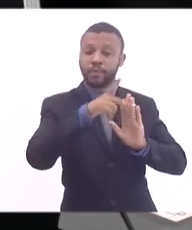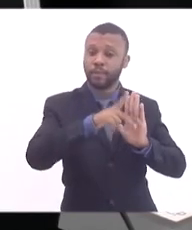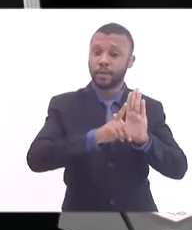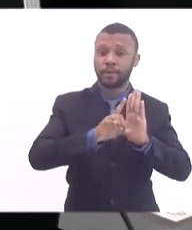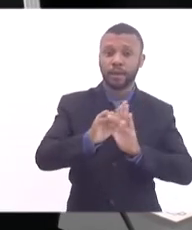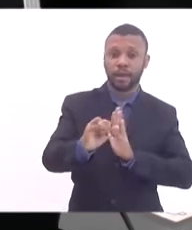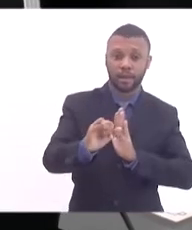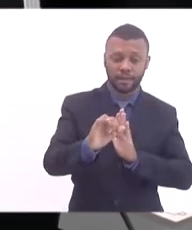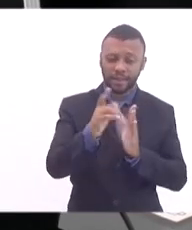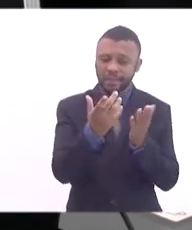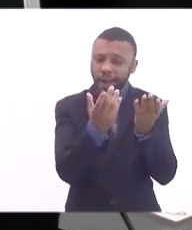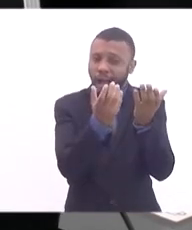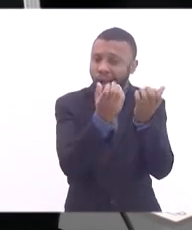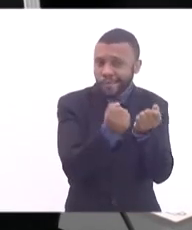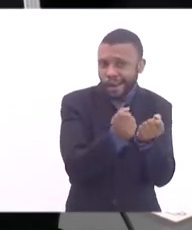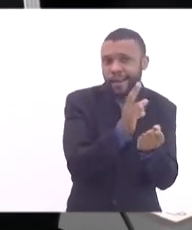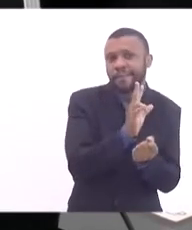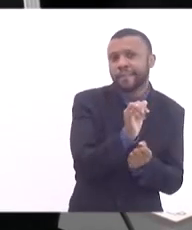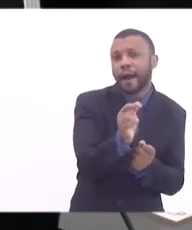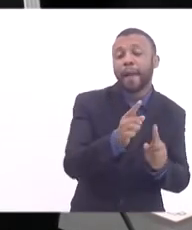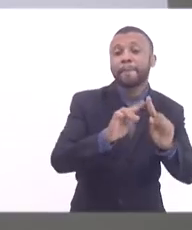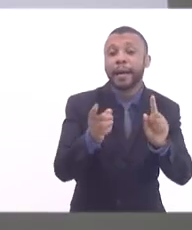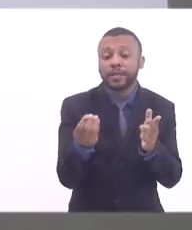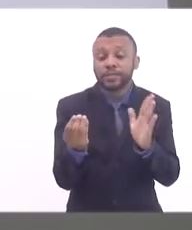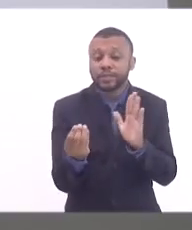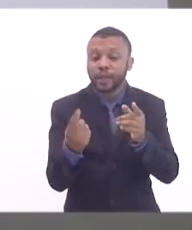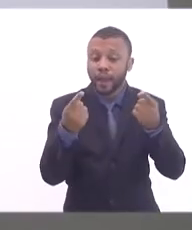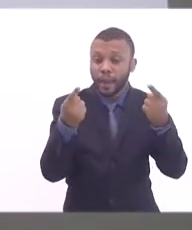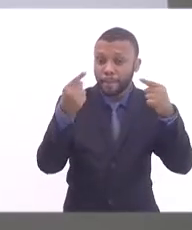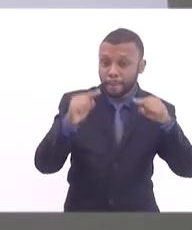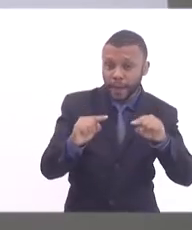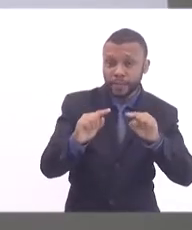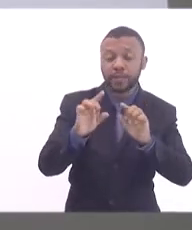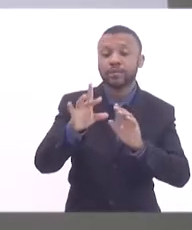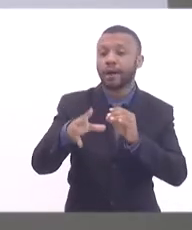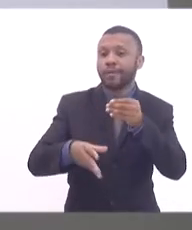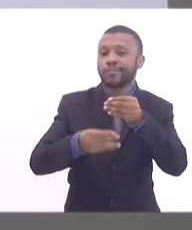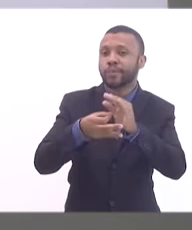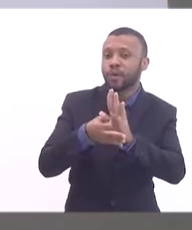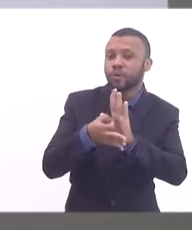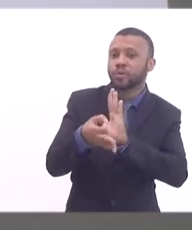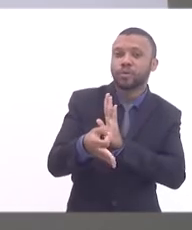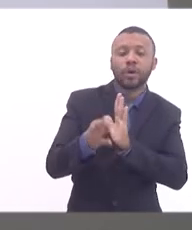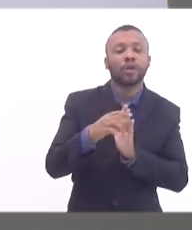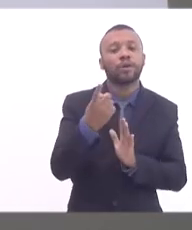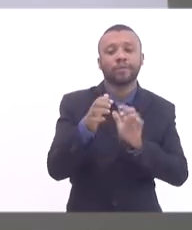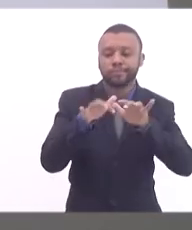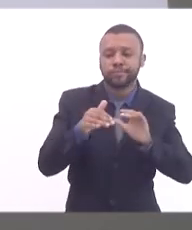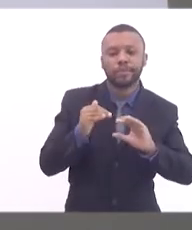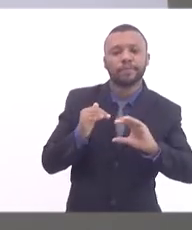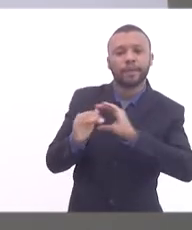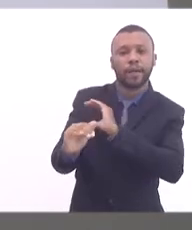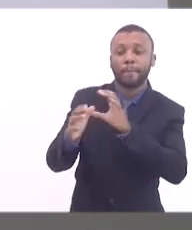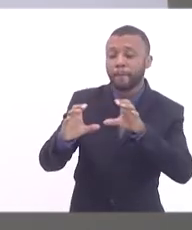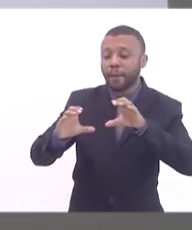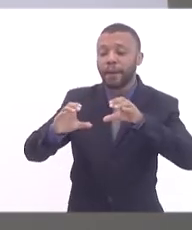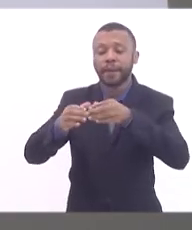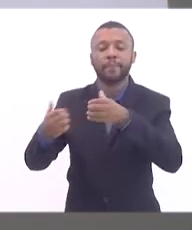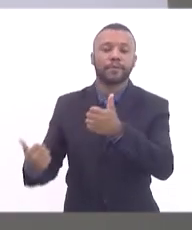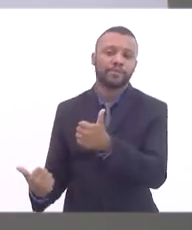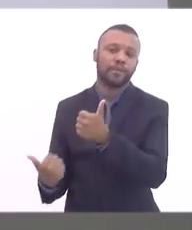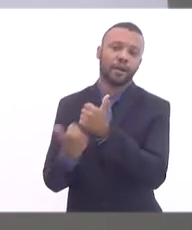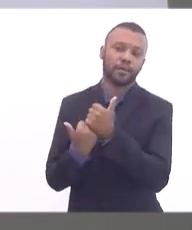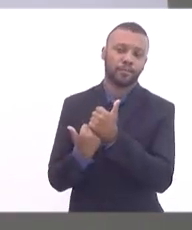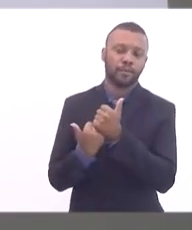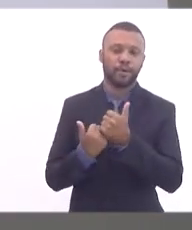embaixo do só ele escreveu diferença sugestão aí a gente vai mandar para professor II OC